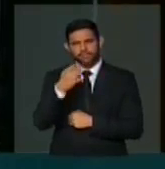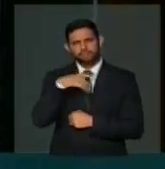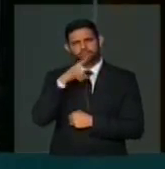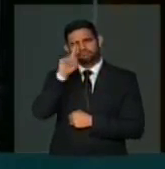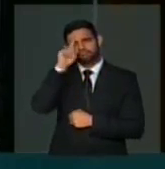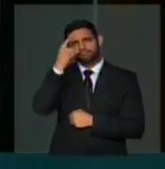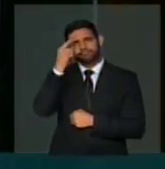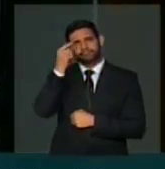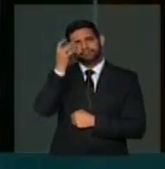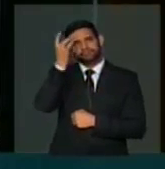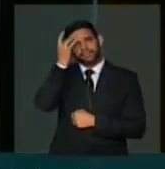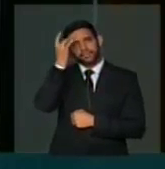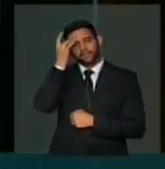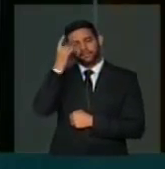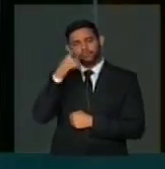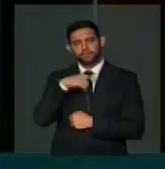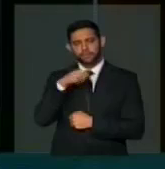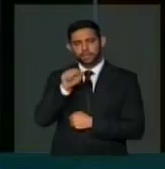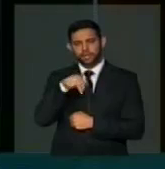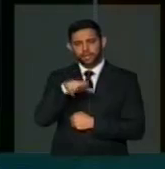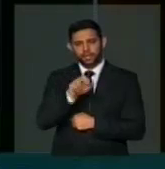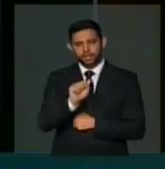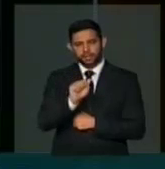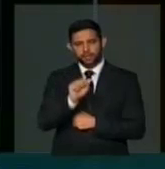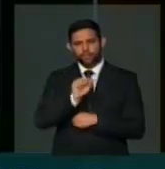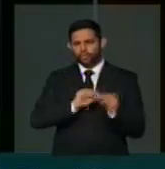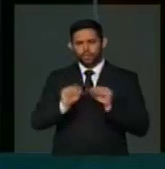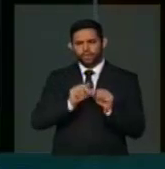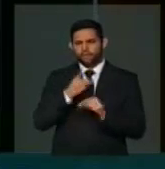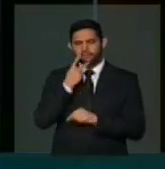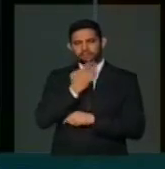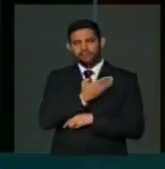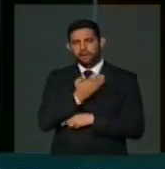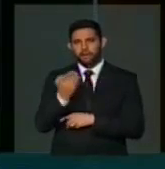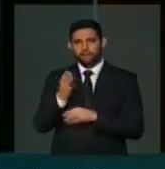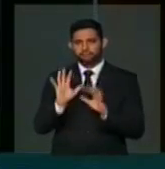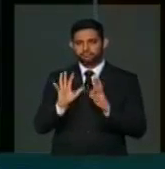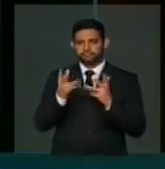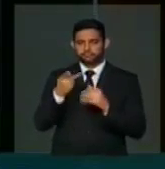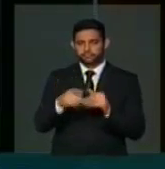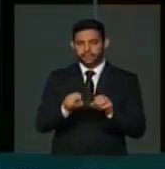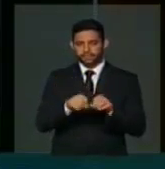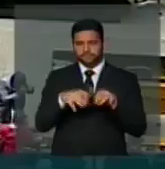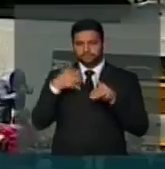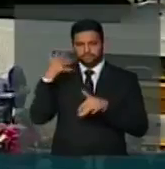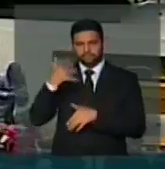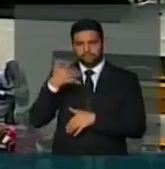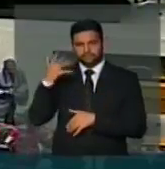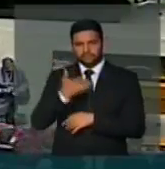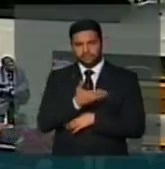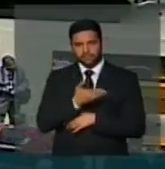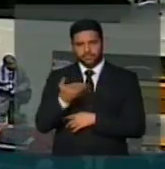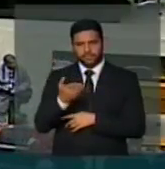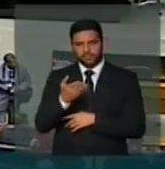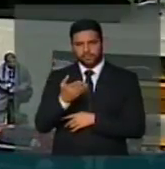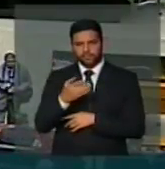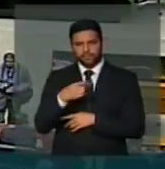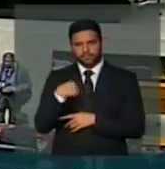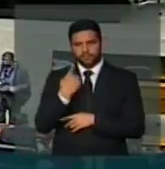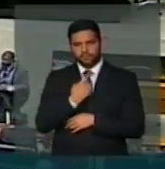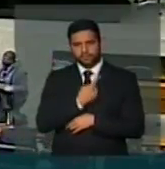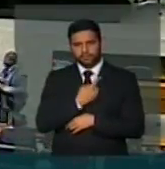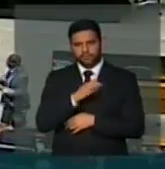pensando, Dona Ana, em o que falar aqui dessa tribuna sobre o nosso